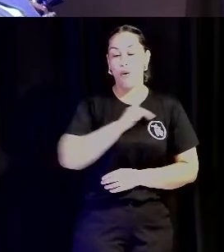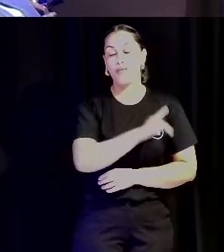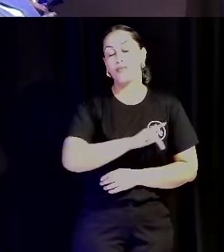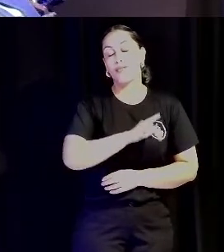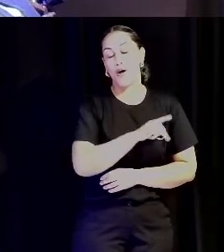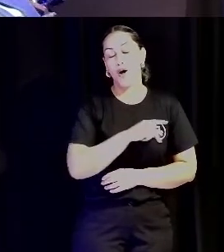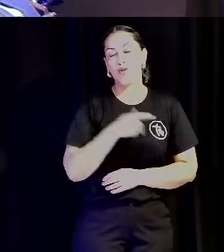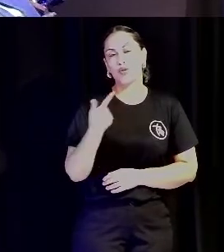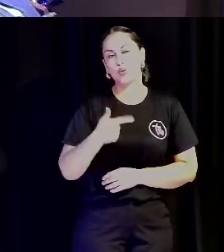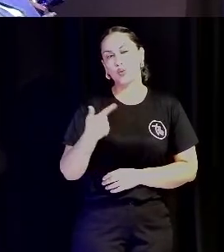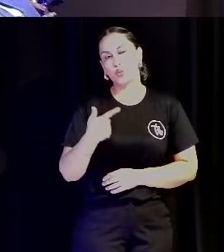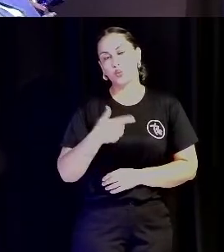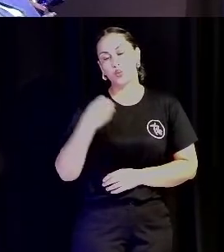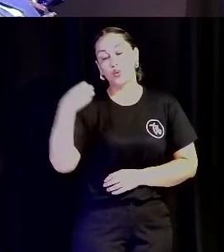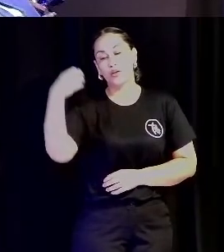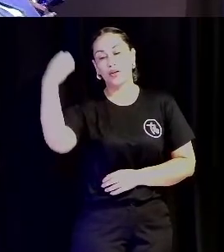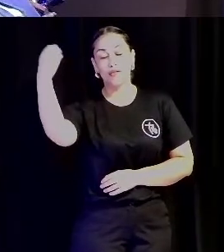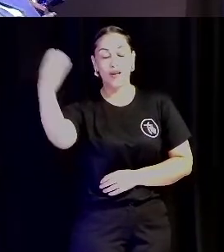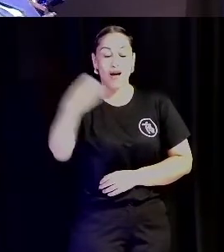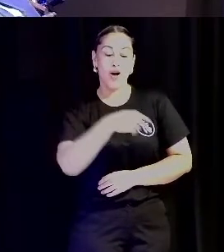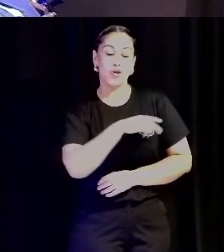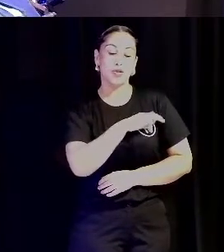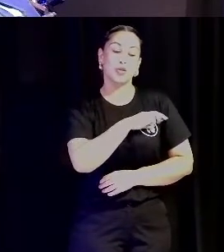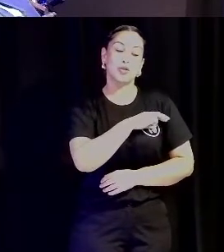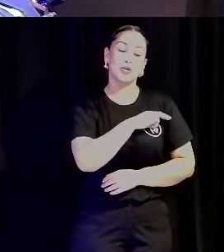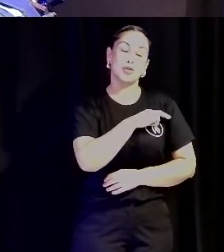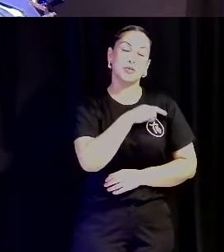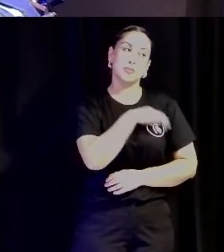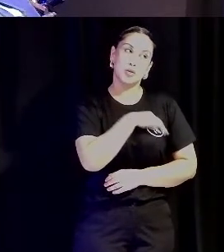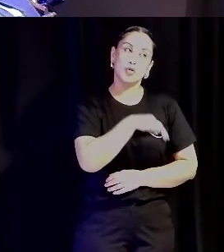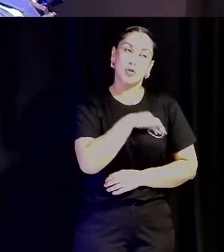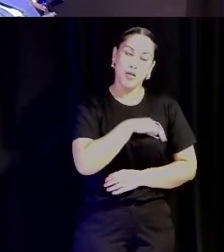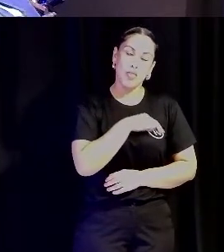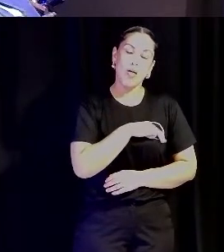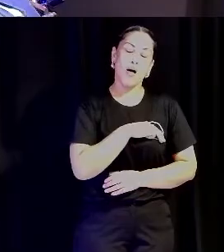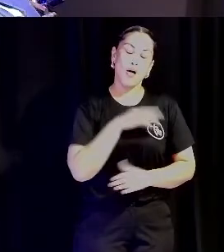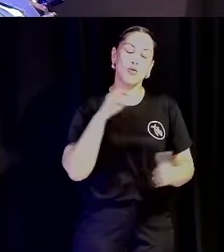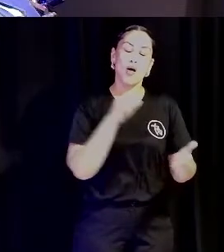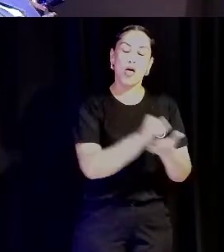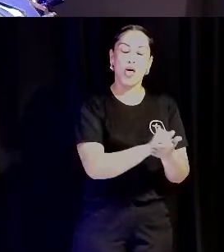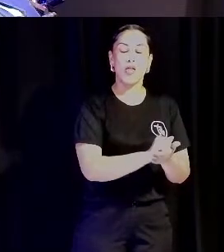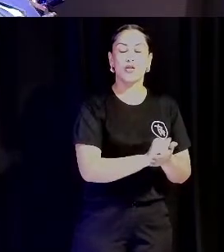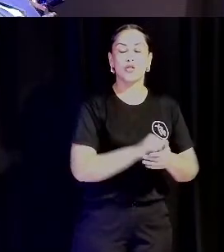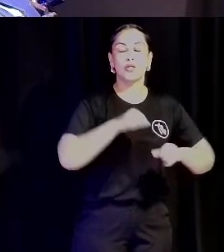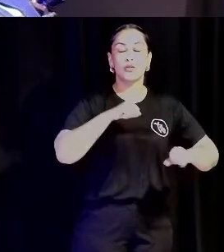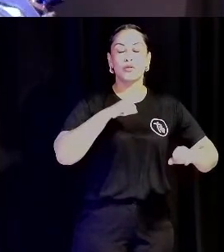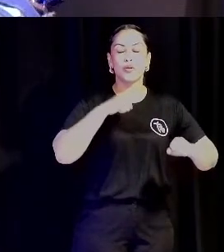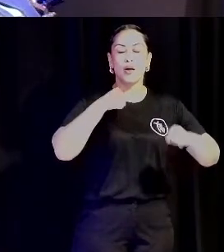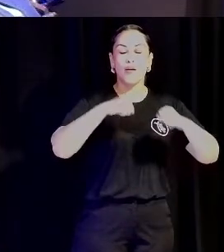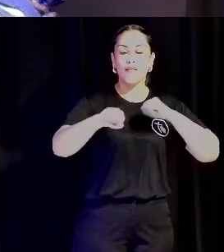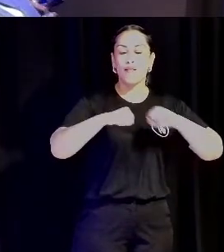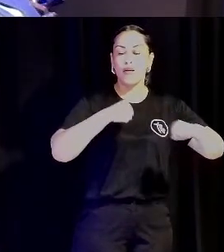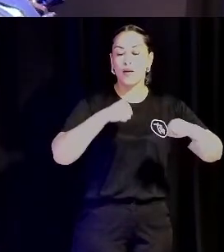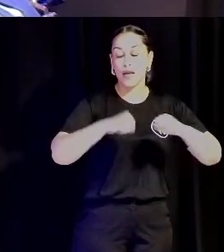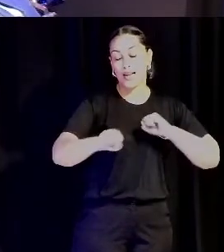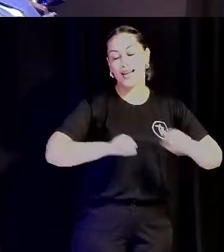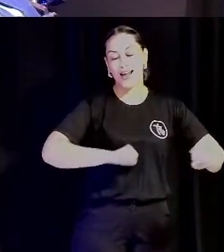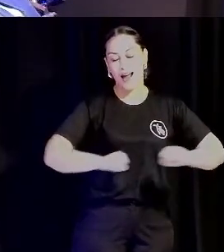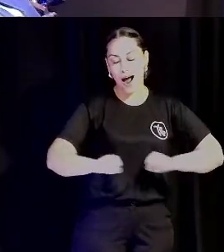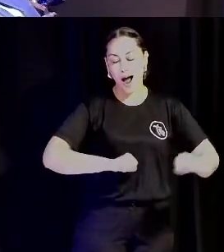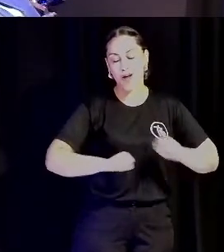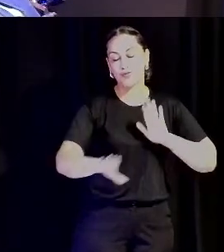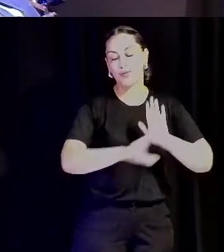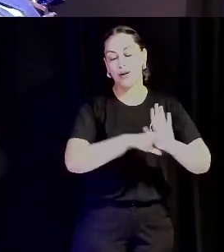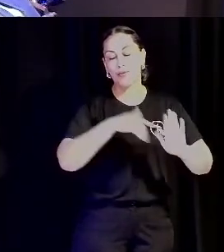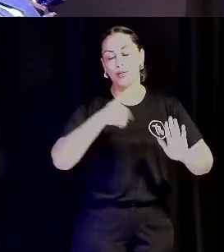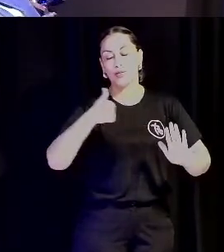missionária, o registro está em Atos 16. Ela começou na casa de Lídia, uma vendedora de